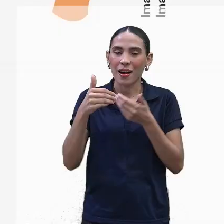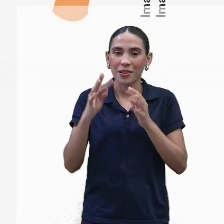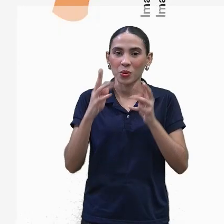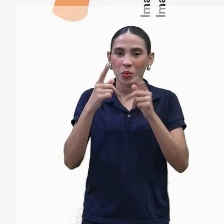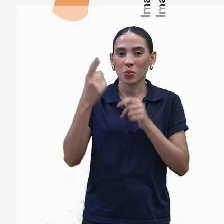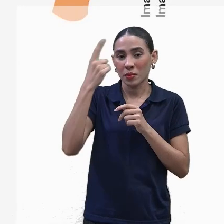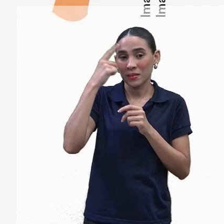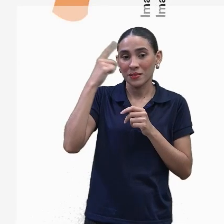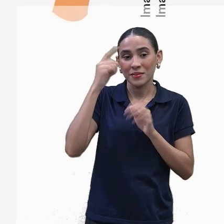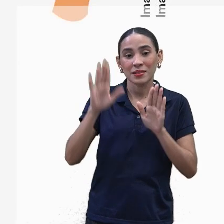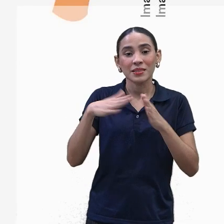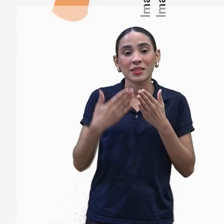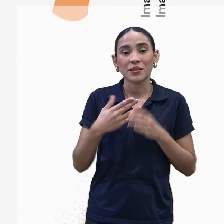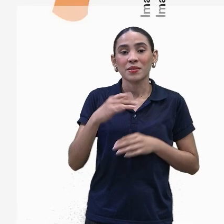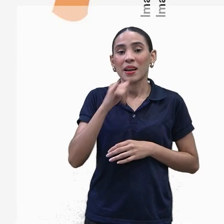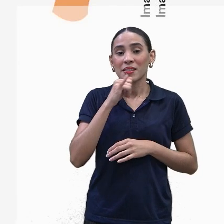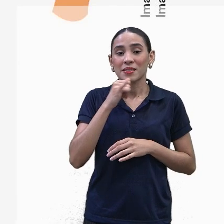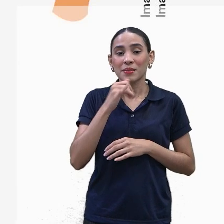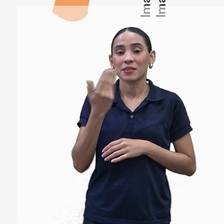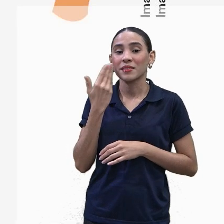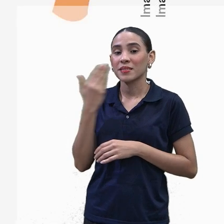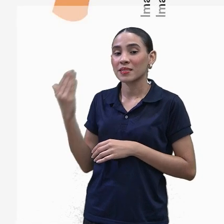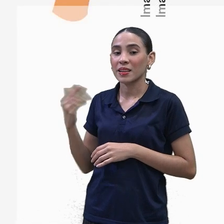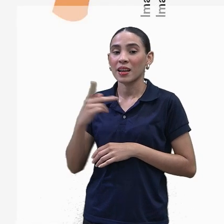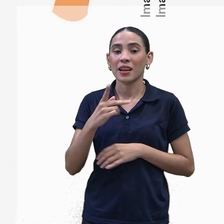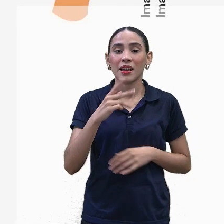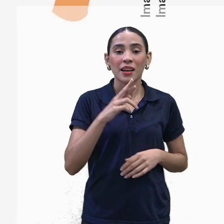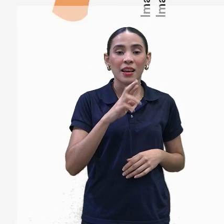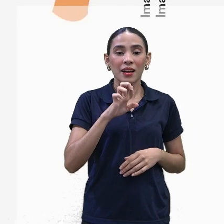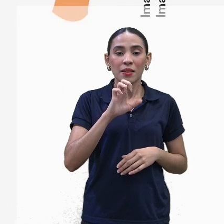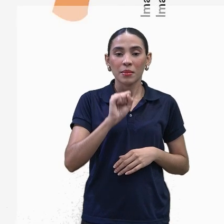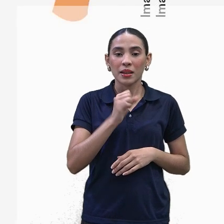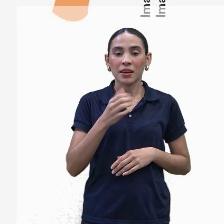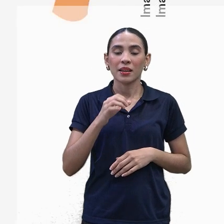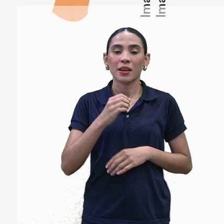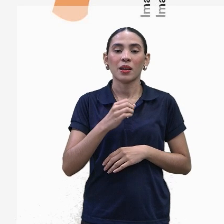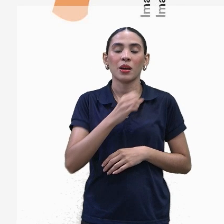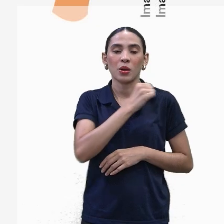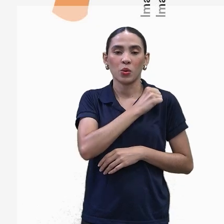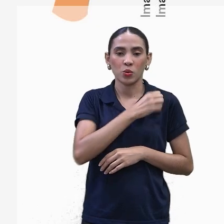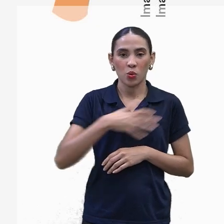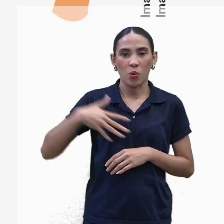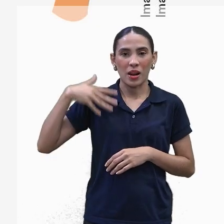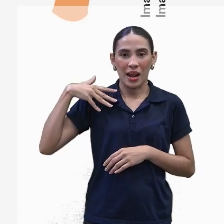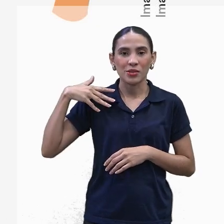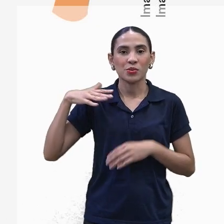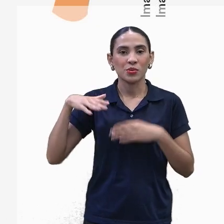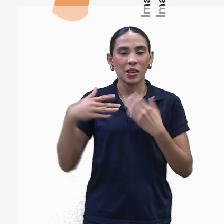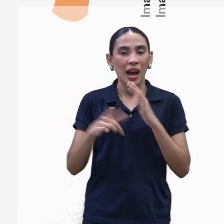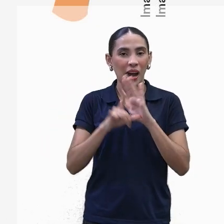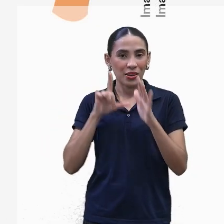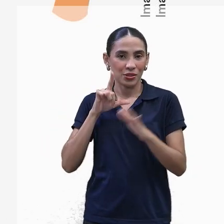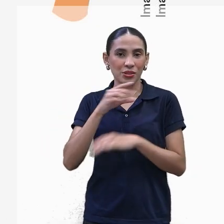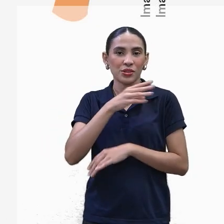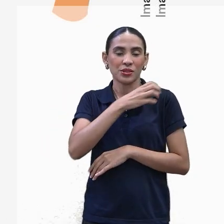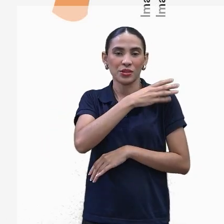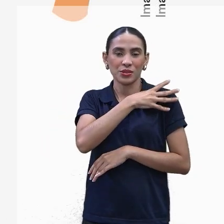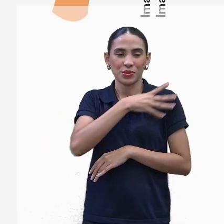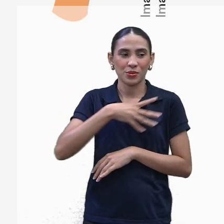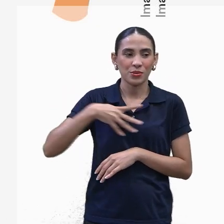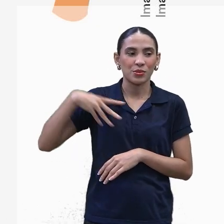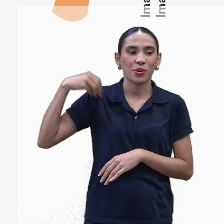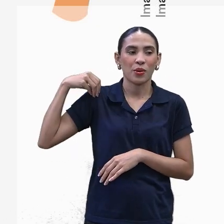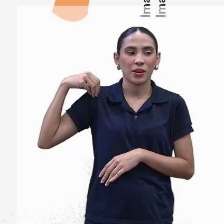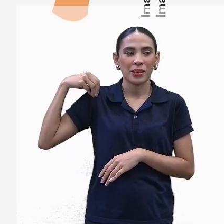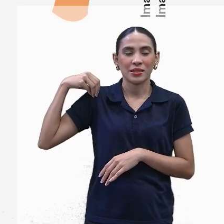Nós chamamos esses camaradazinhos de pré-socráticos, tá bom? São os nossos exemplos iniciais. Pessoal,